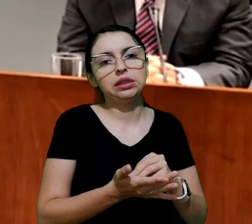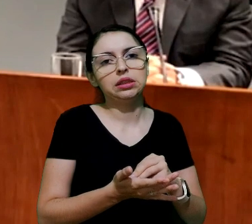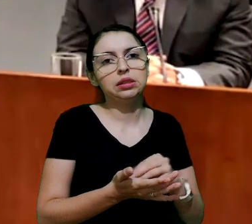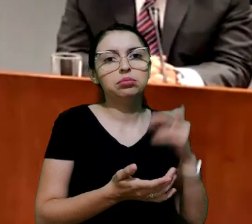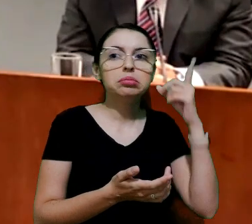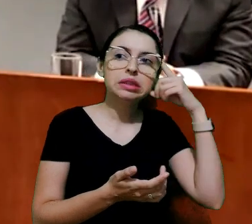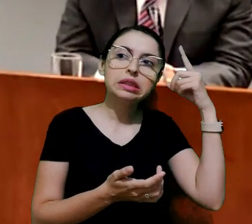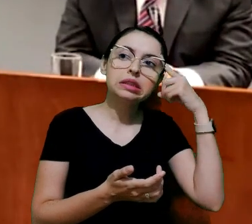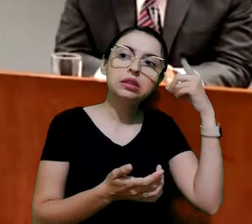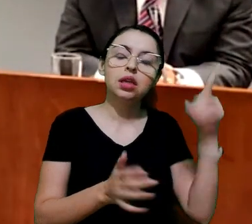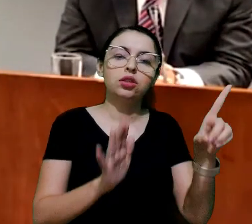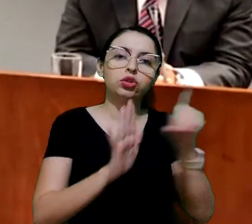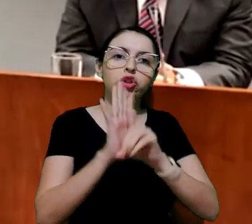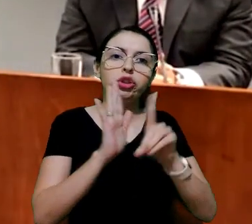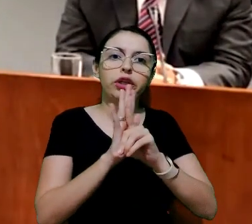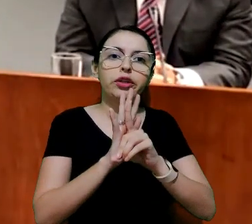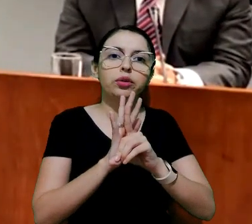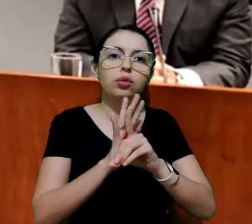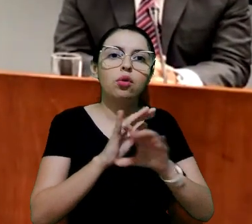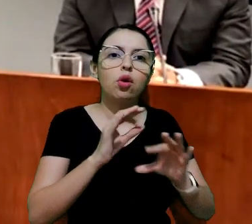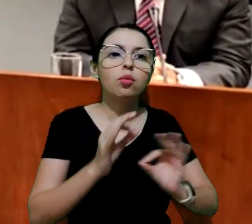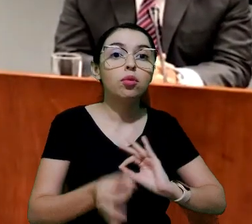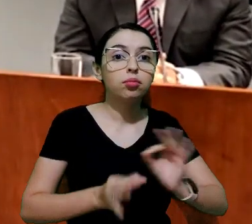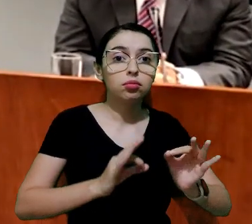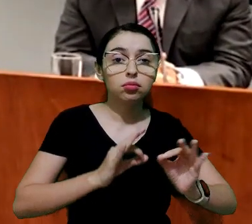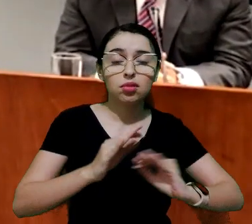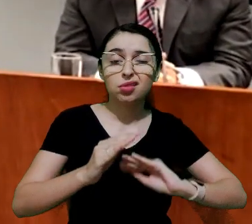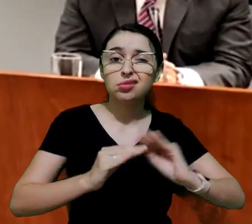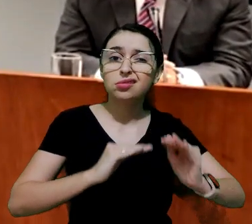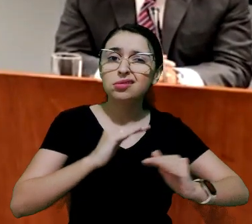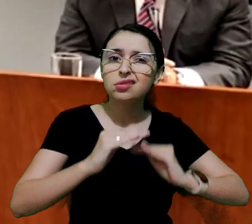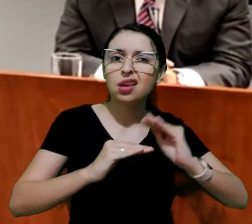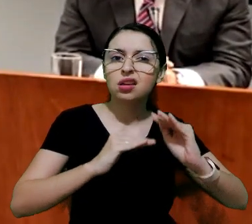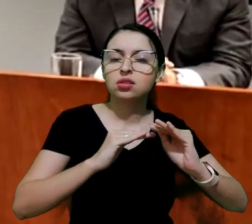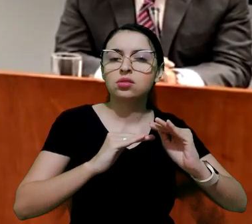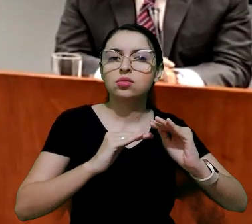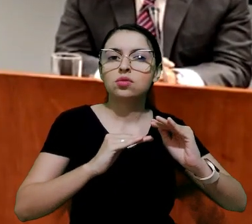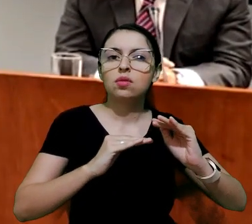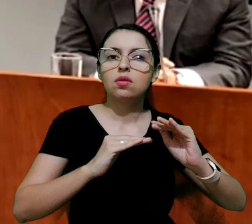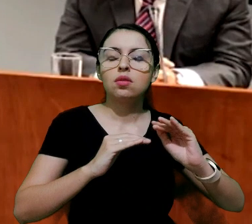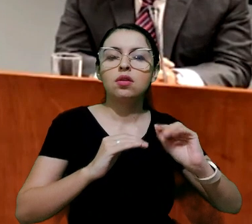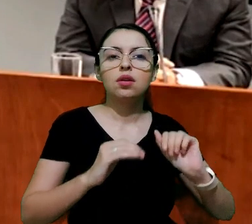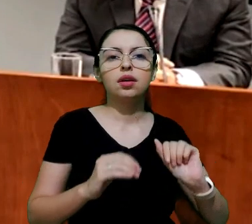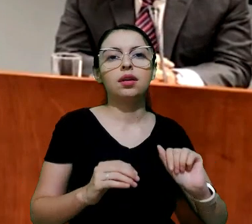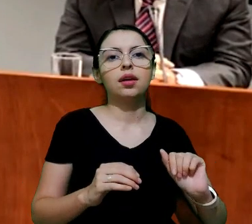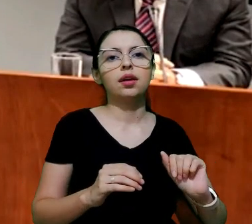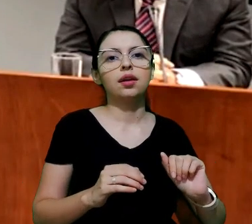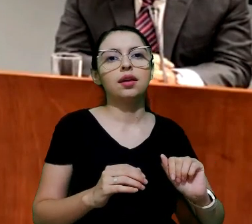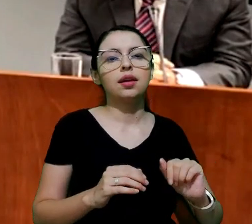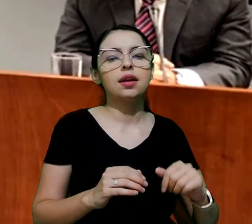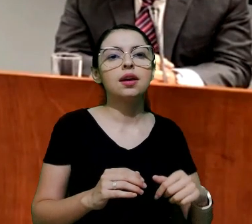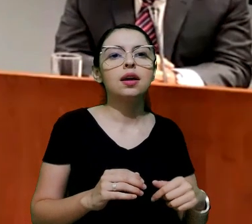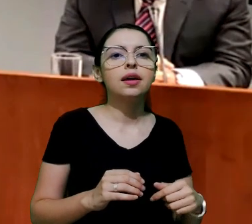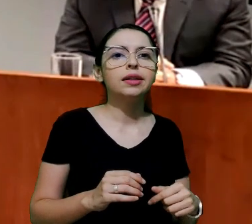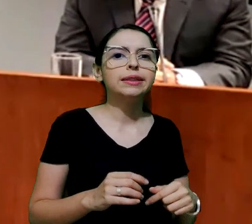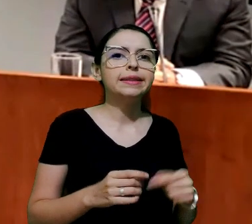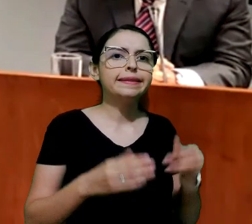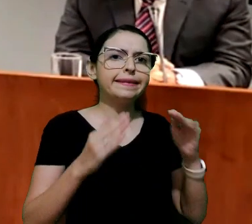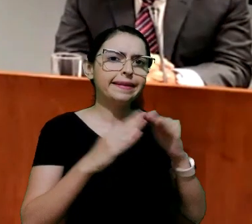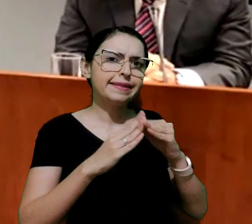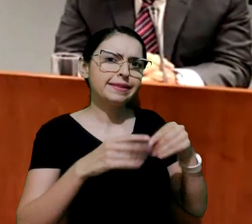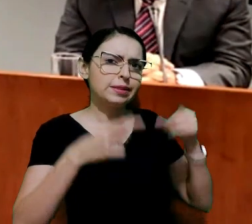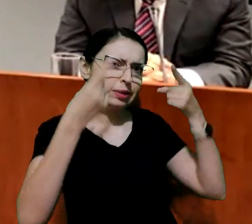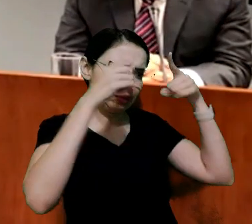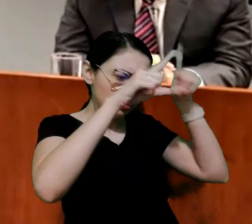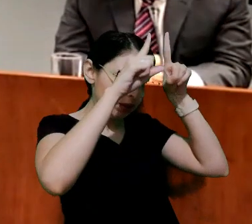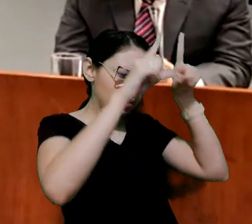tratando? Então, eu acho que falta parar de pensar o direito como processo. Primeira coisa, que o processo